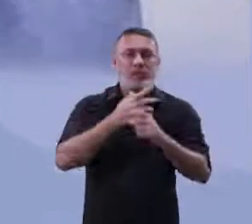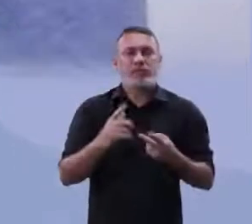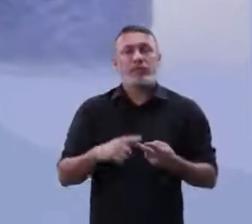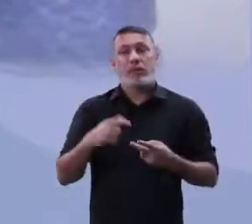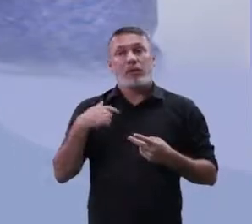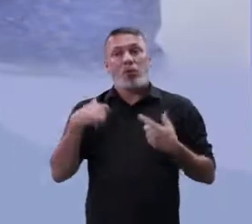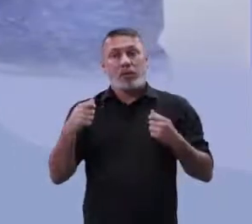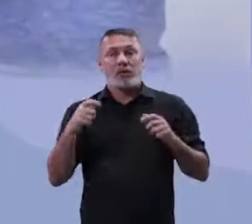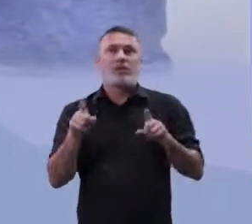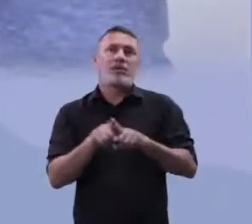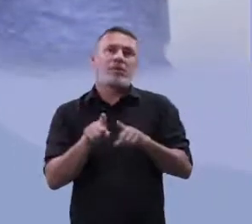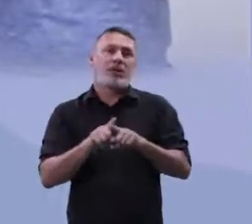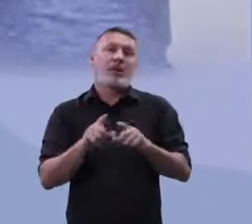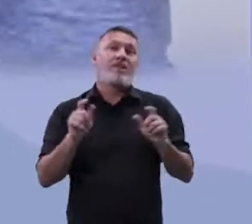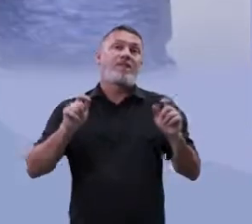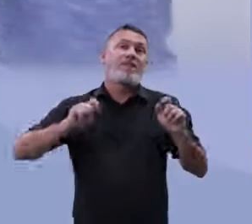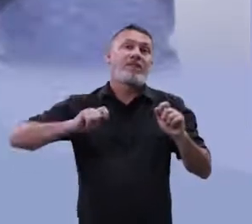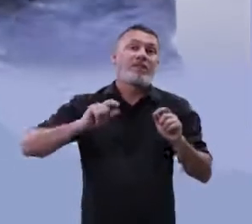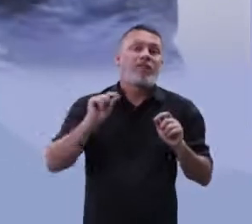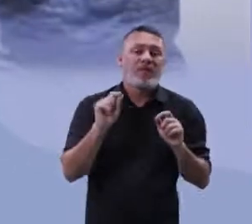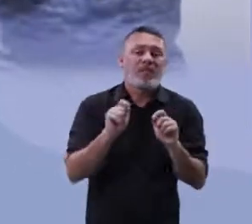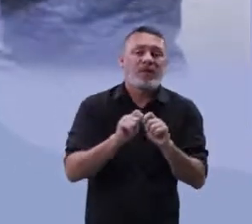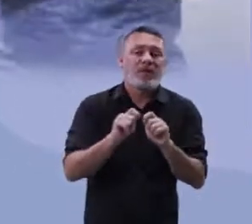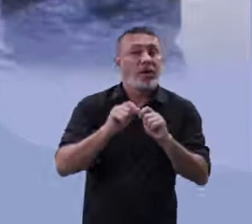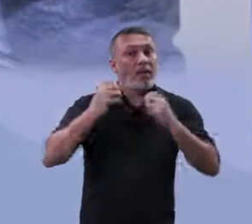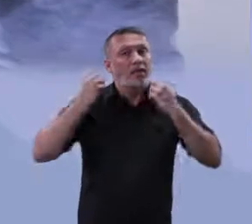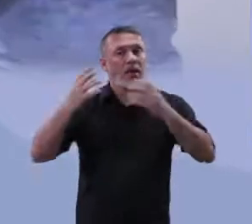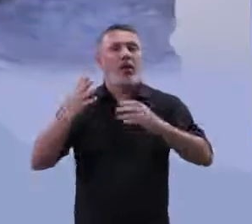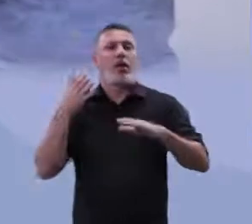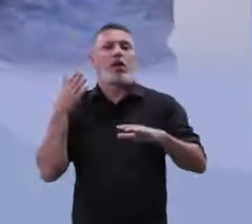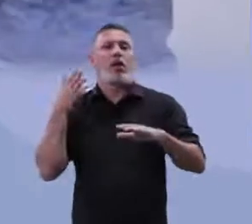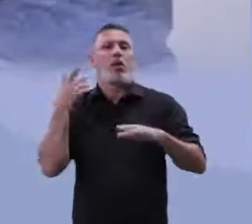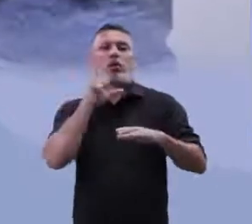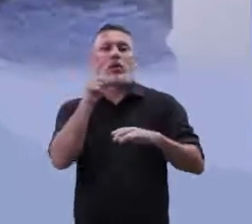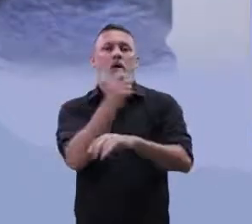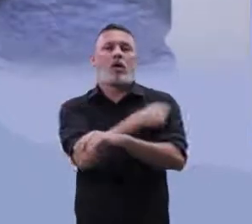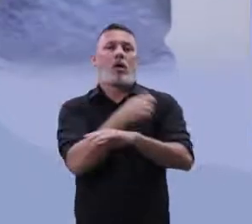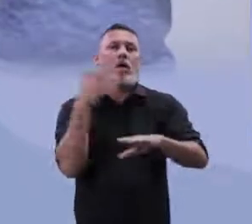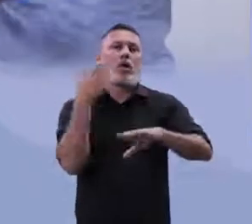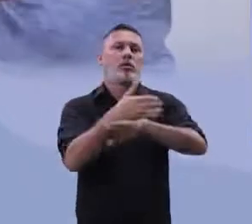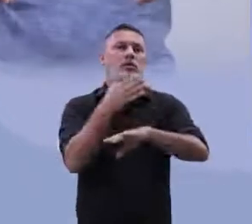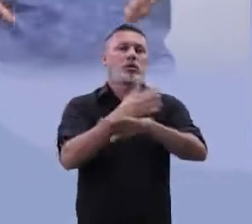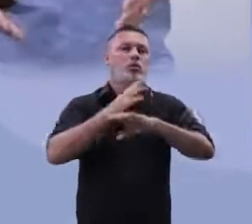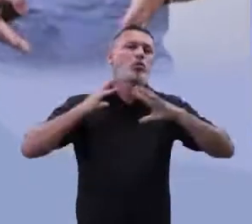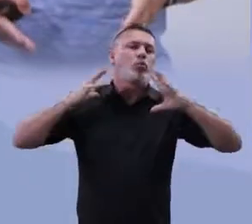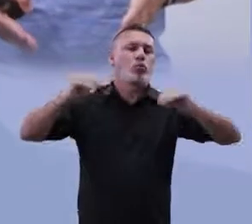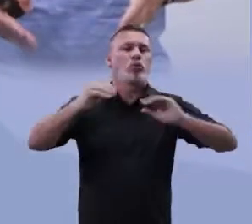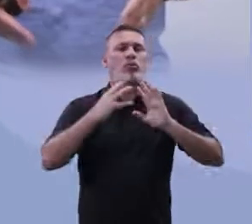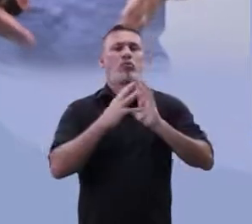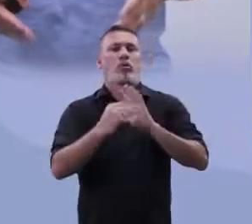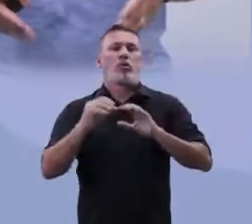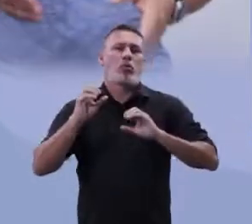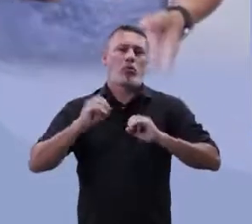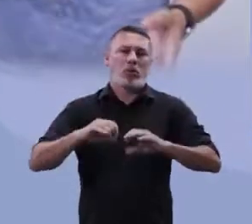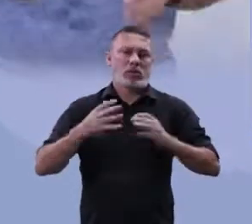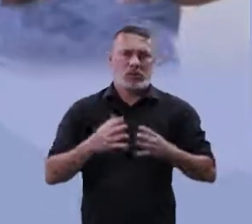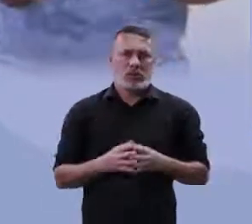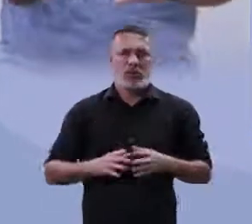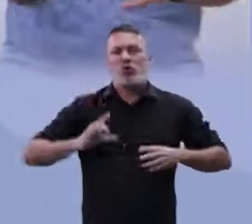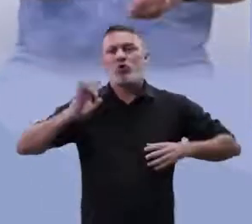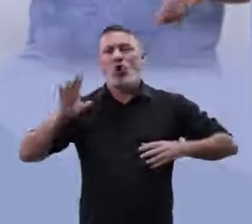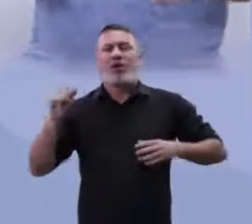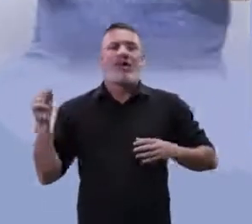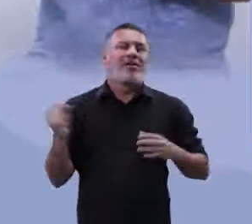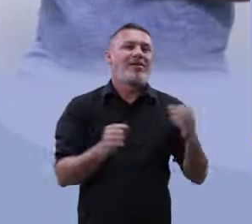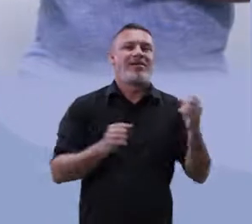eu preciso fazer com que ele tenha acesso a todas as modalidades, a todos os aspectos educacionais. Não é somente